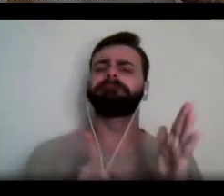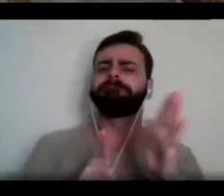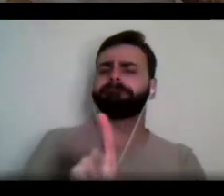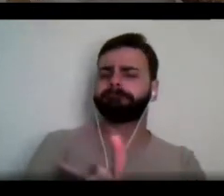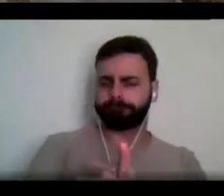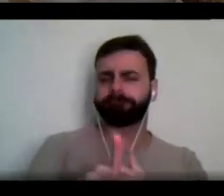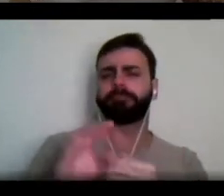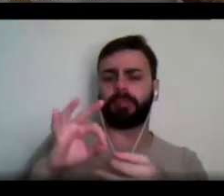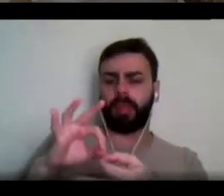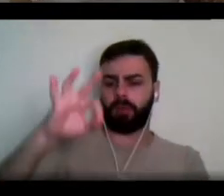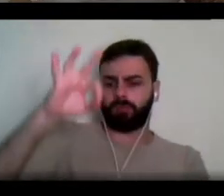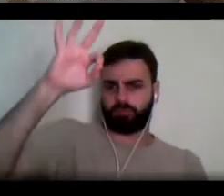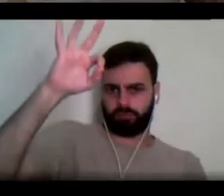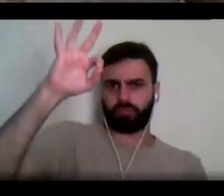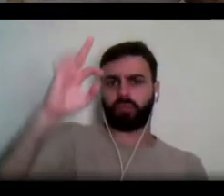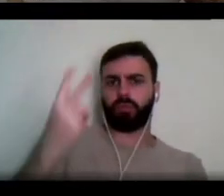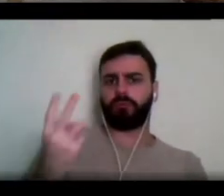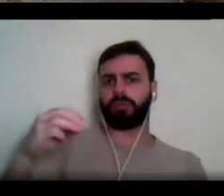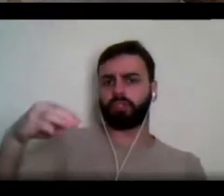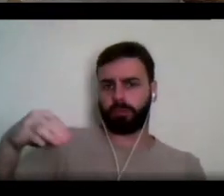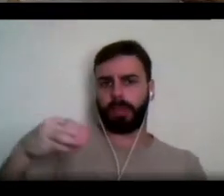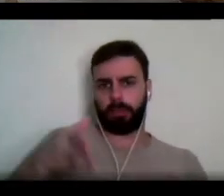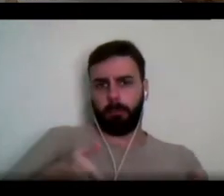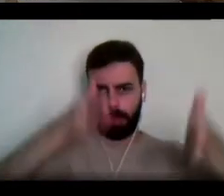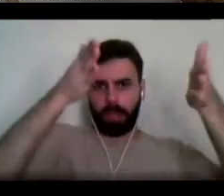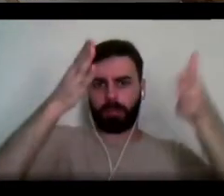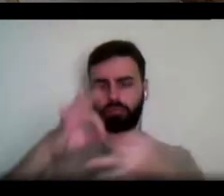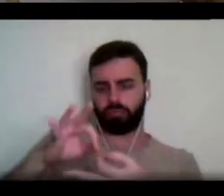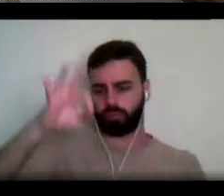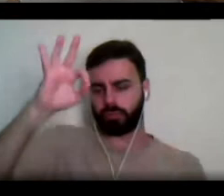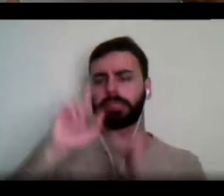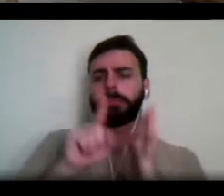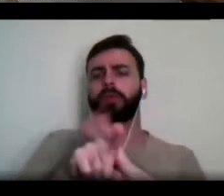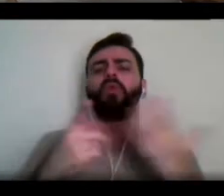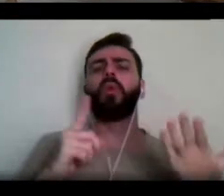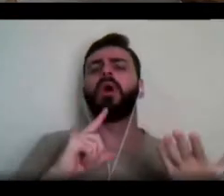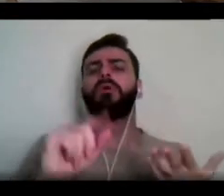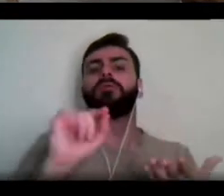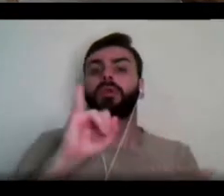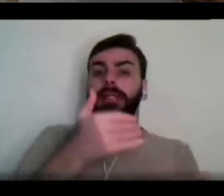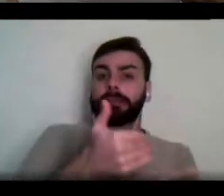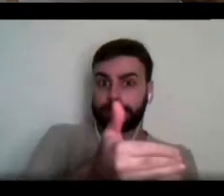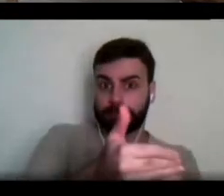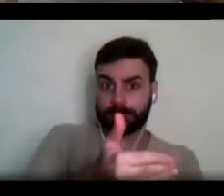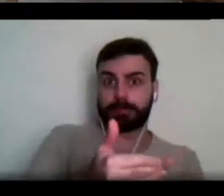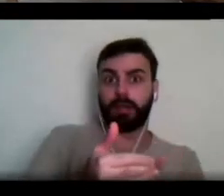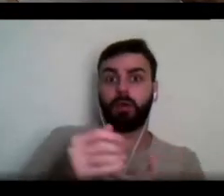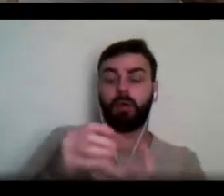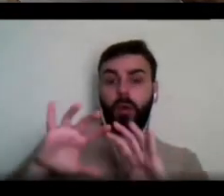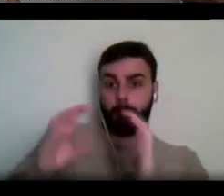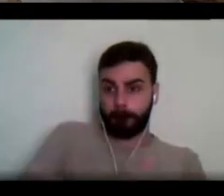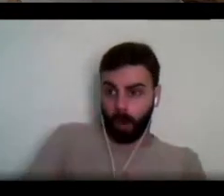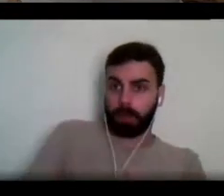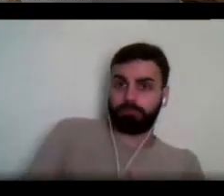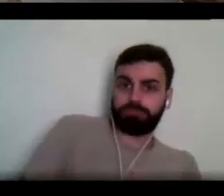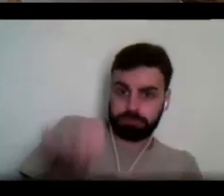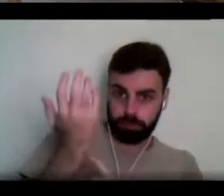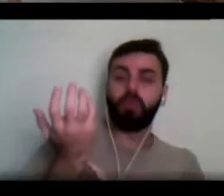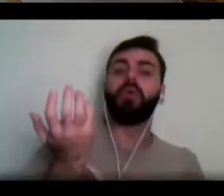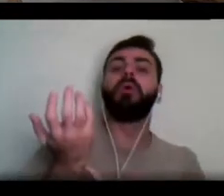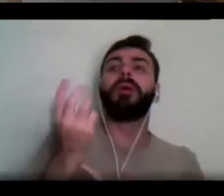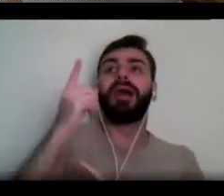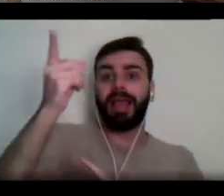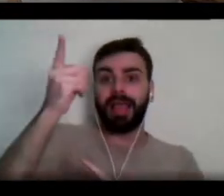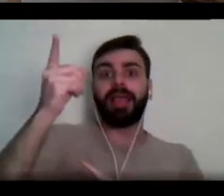do edifício é 20 metros. Qual deve ser a velocidade inicial da primeira bola para que ambas